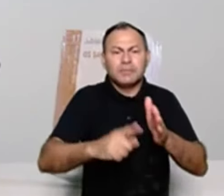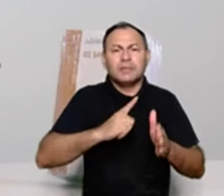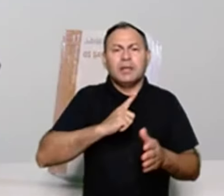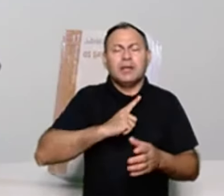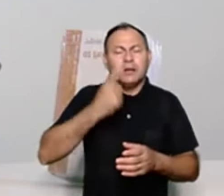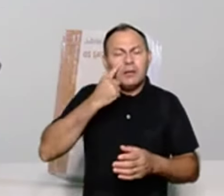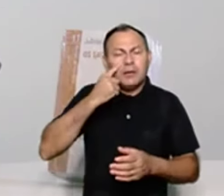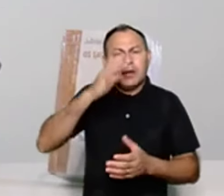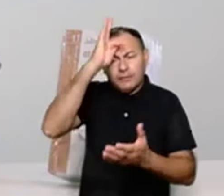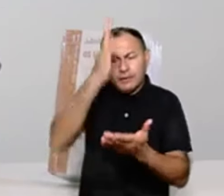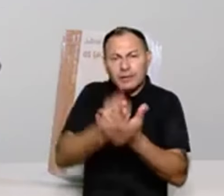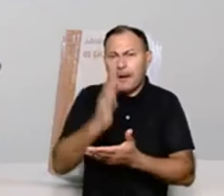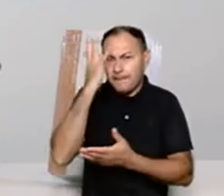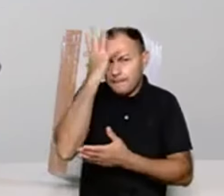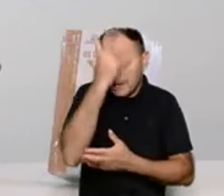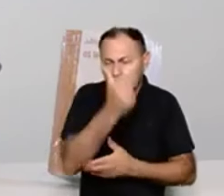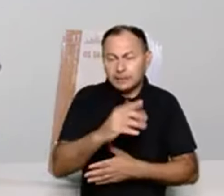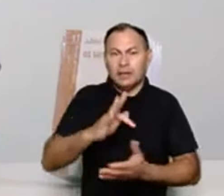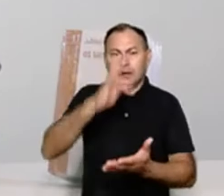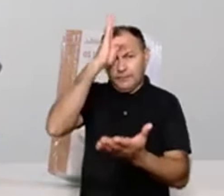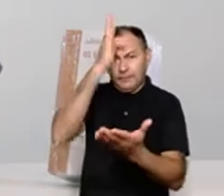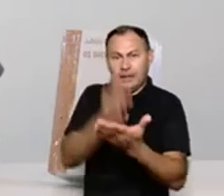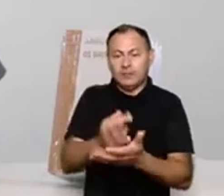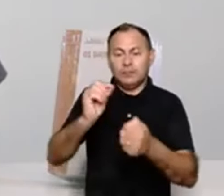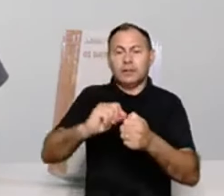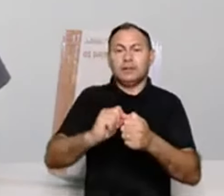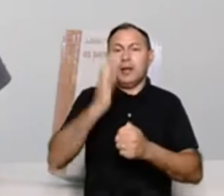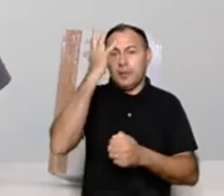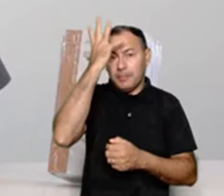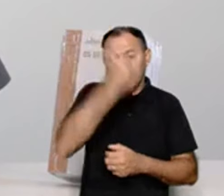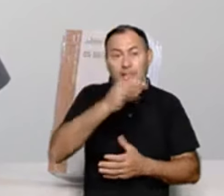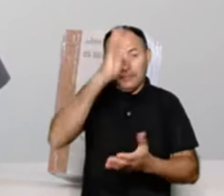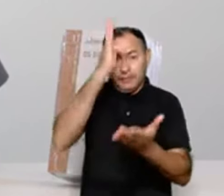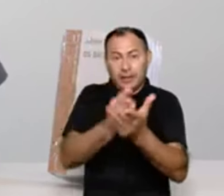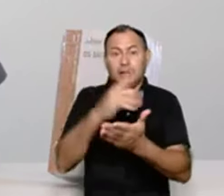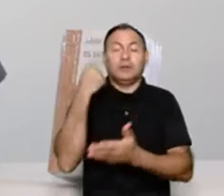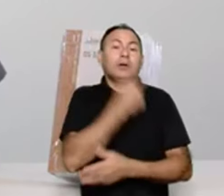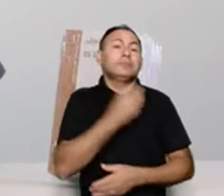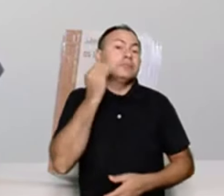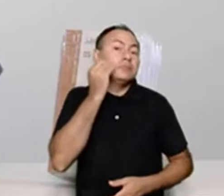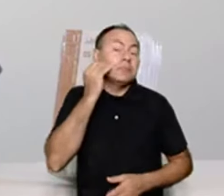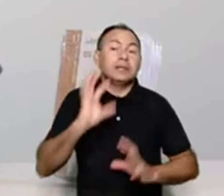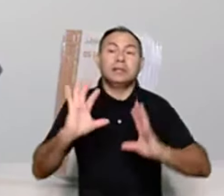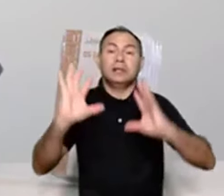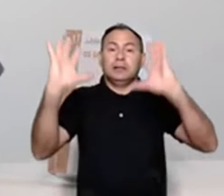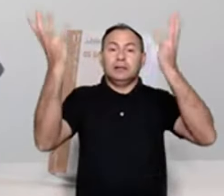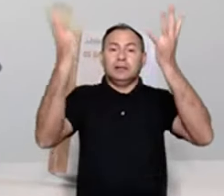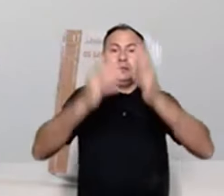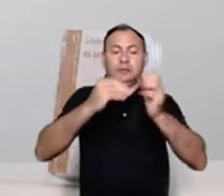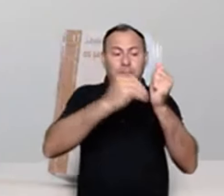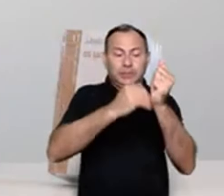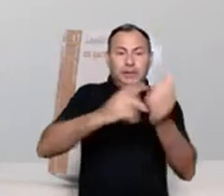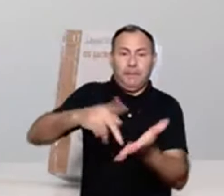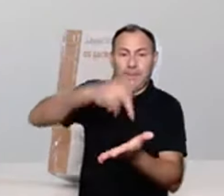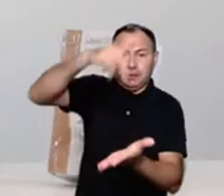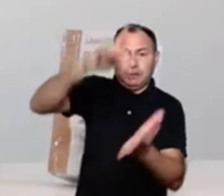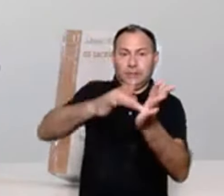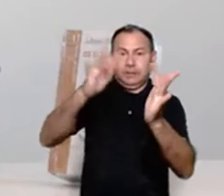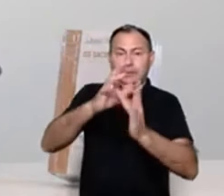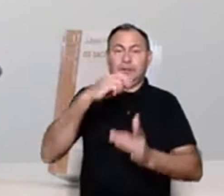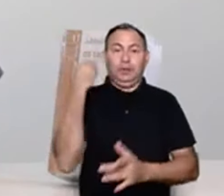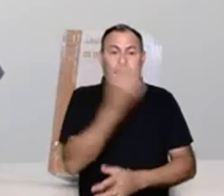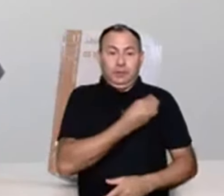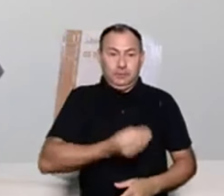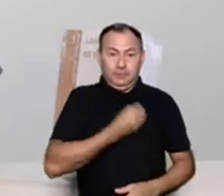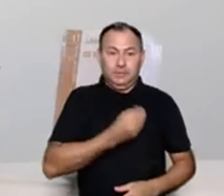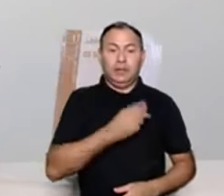temos de belo, a beleza da nossa fé e fazermos da beleza da nossa fé uma experiência celebrativa do mistério pascal de Cristo